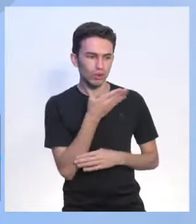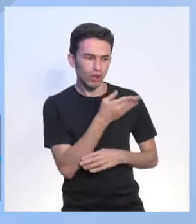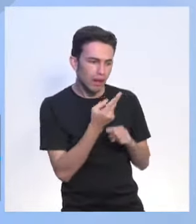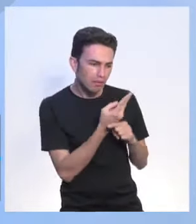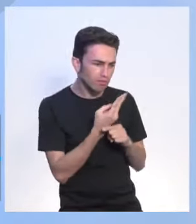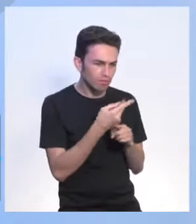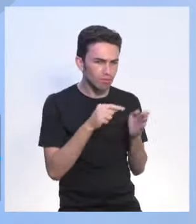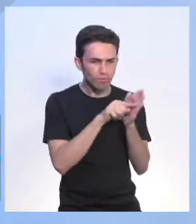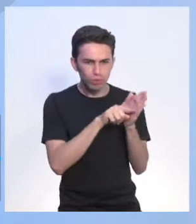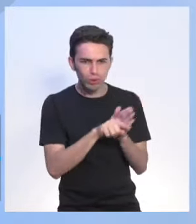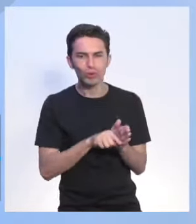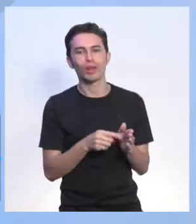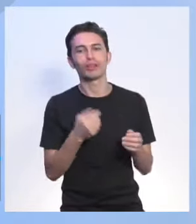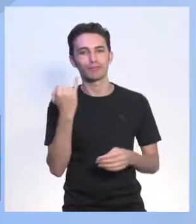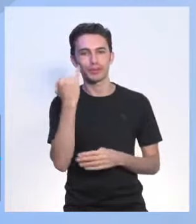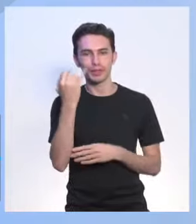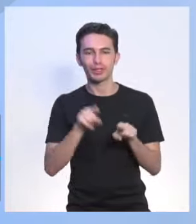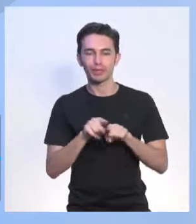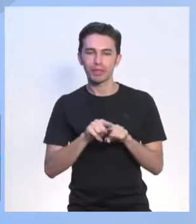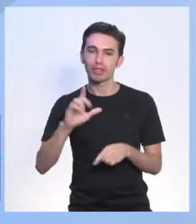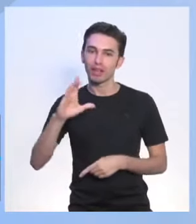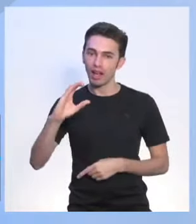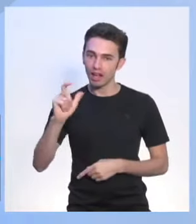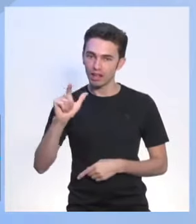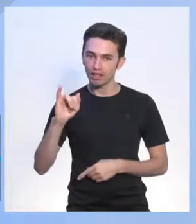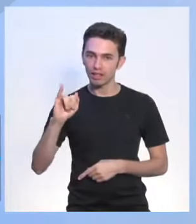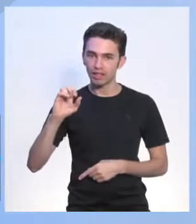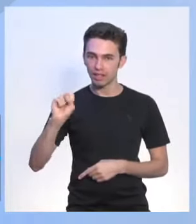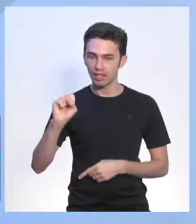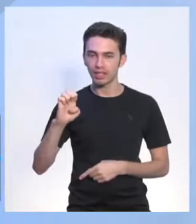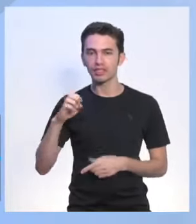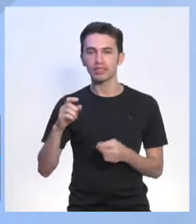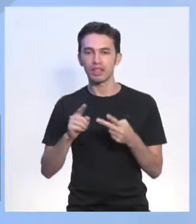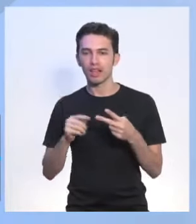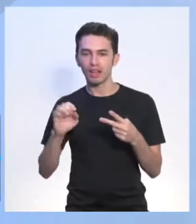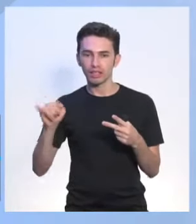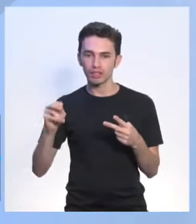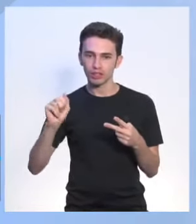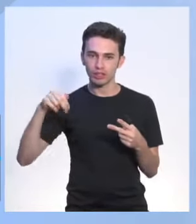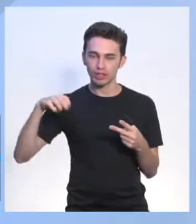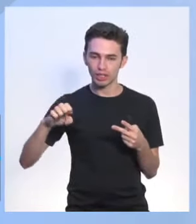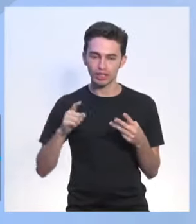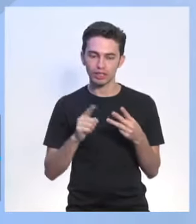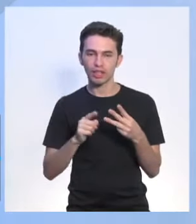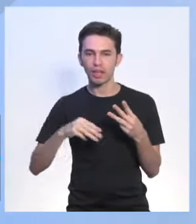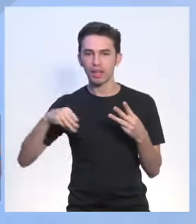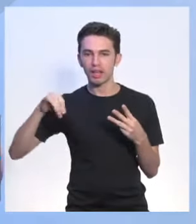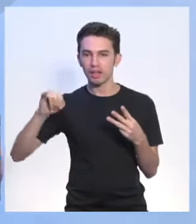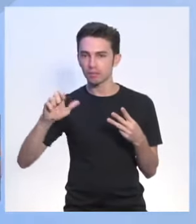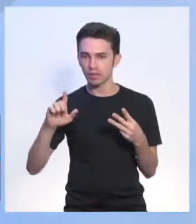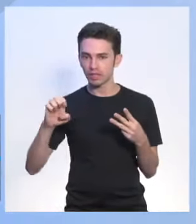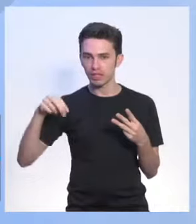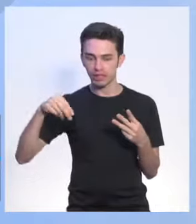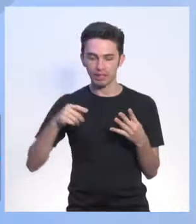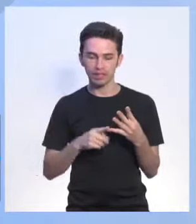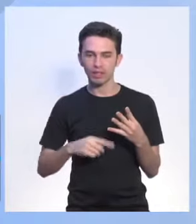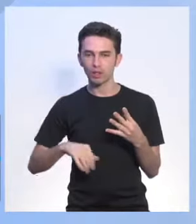os outros, né? Então tem a Gleice, Jane, David Barbosa, a Milena Souza, o Jean Elias,